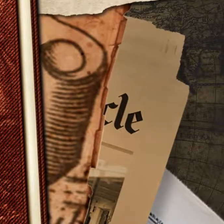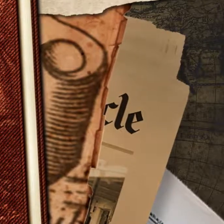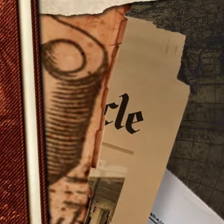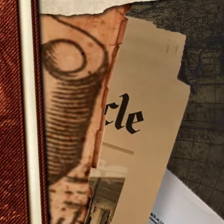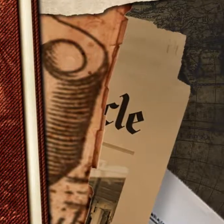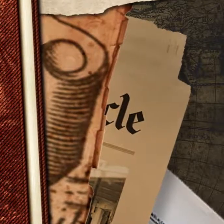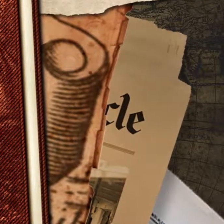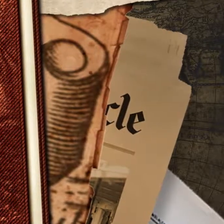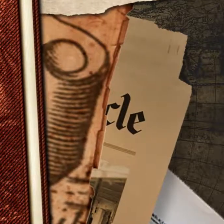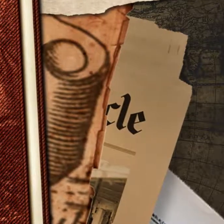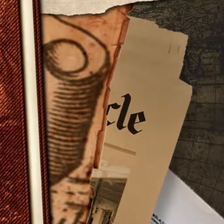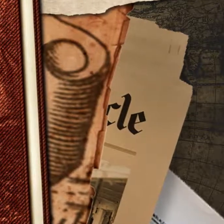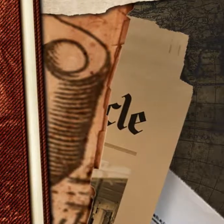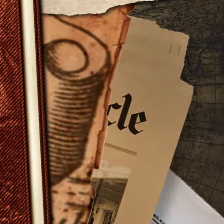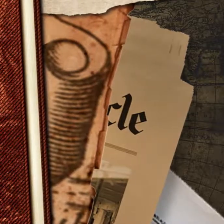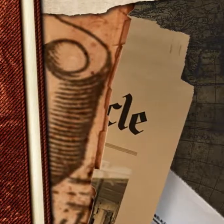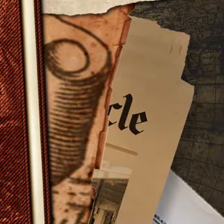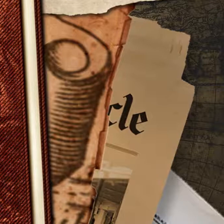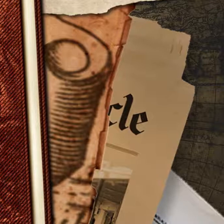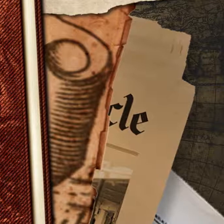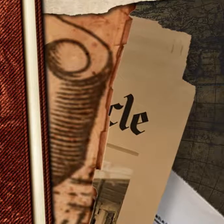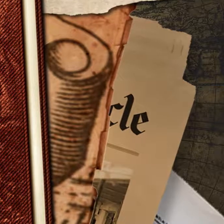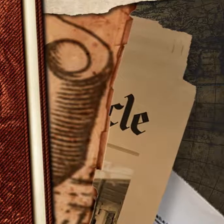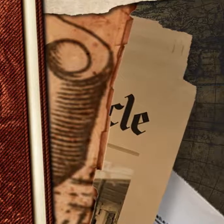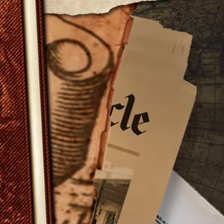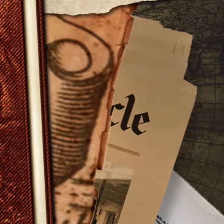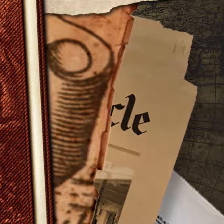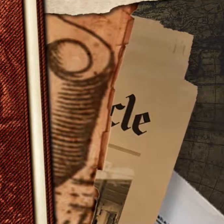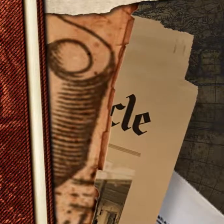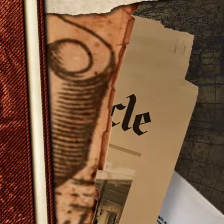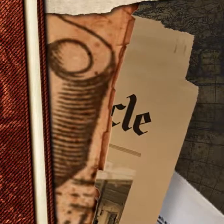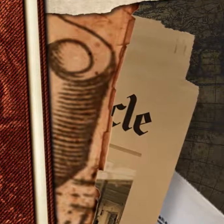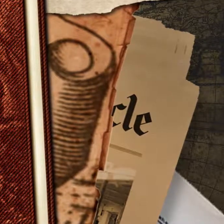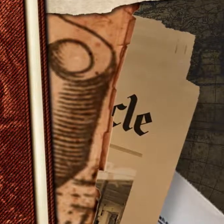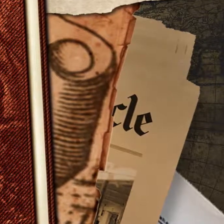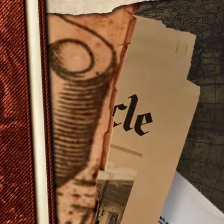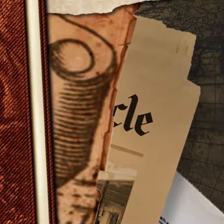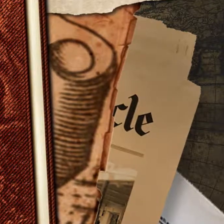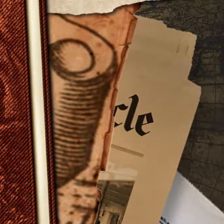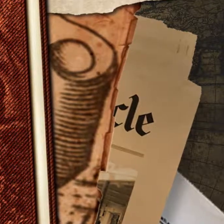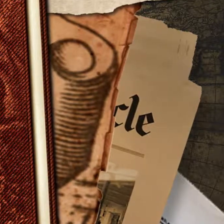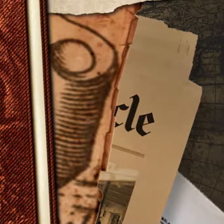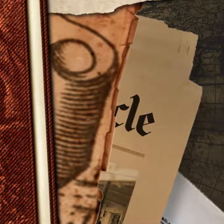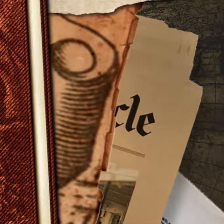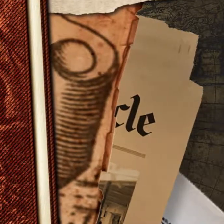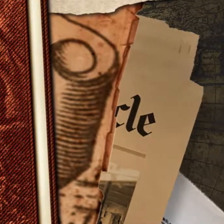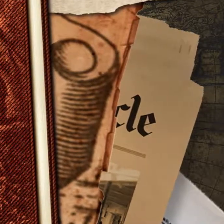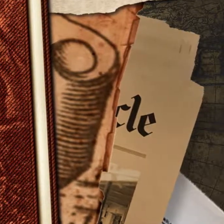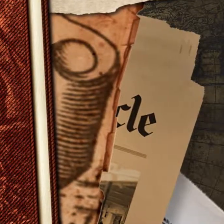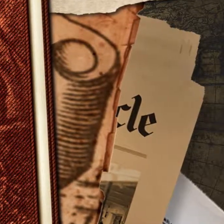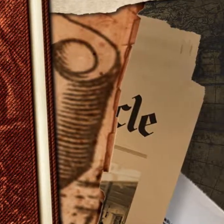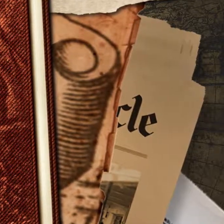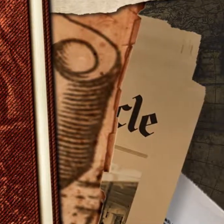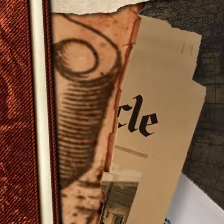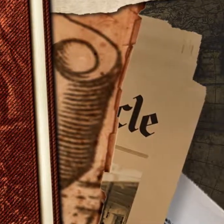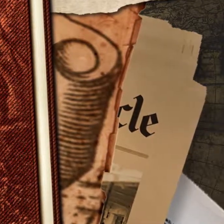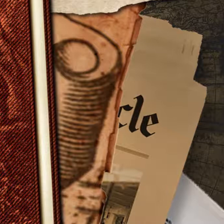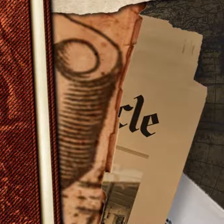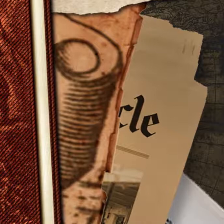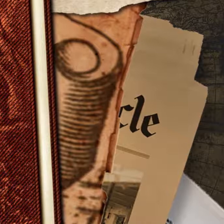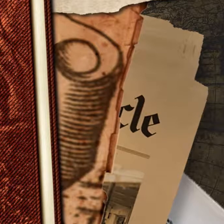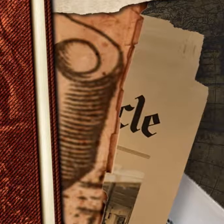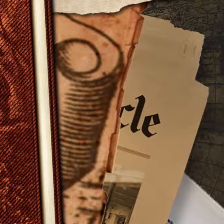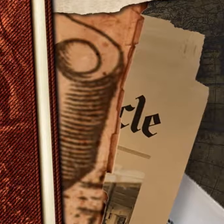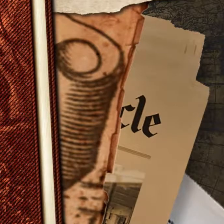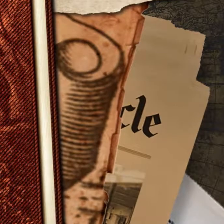globo, estão o Sr. Fogg e Passepartout de costas para nós, vestindo casacos e chapéus, olhando e apontando para o